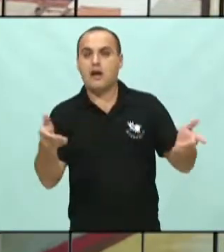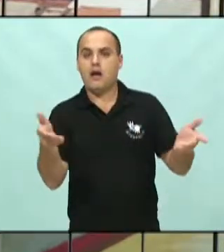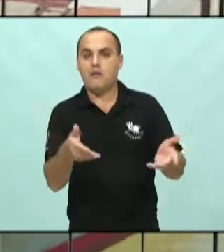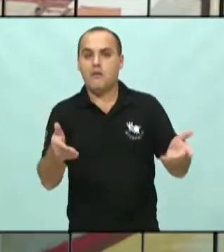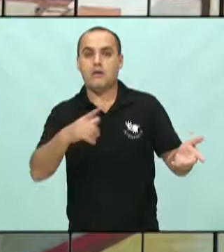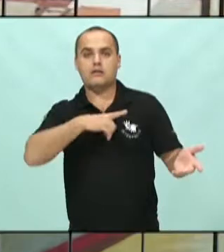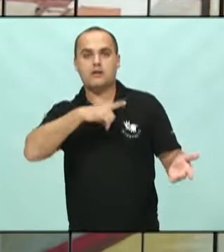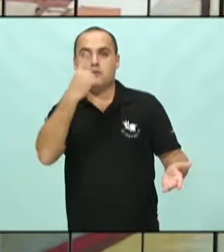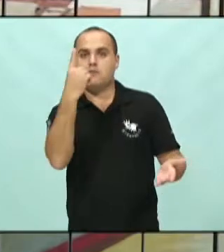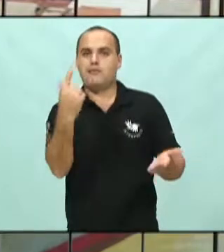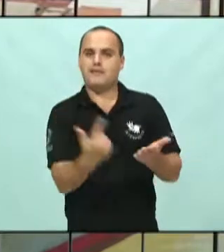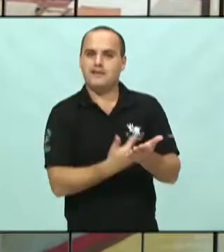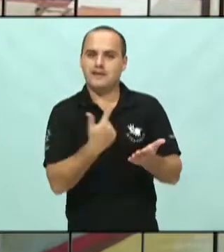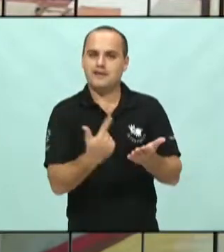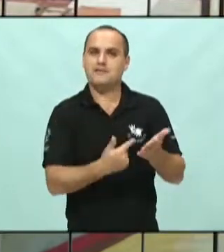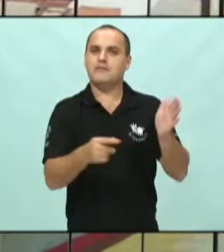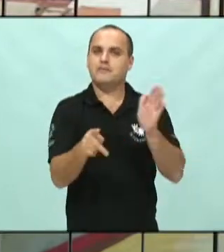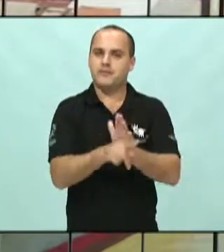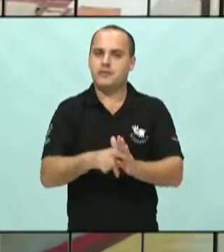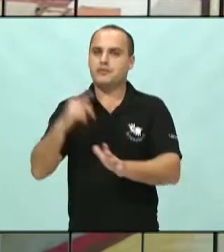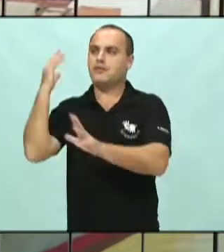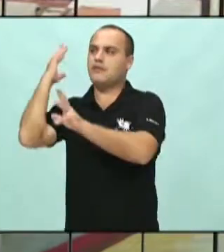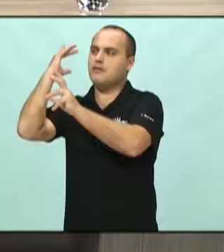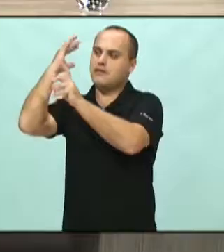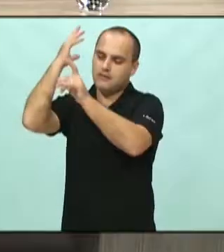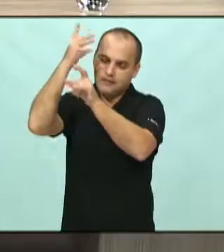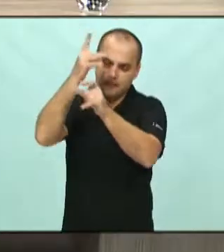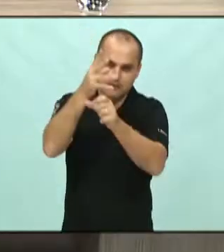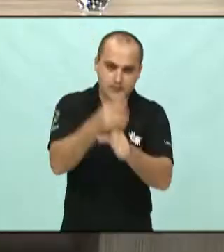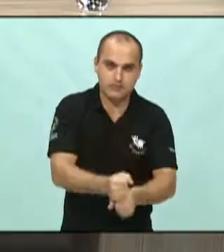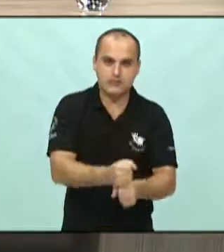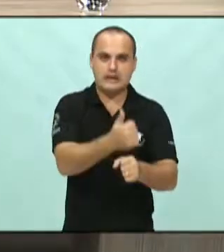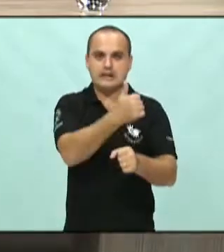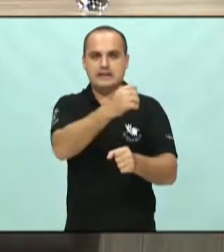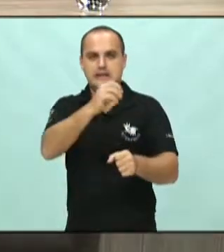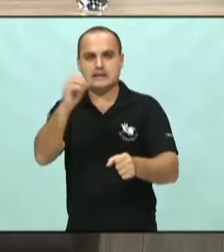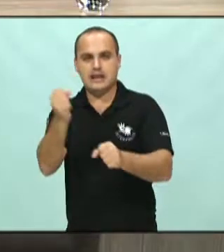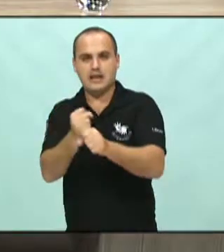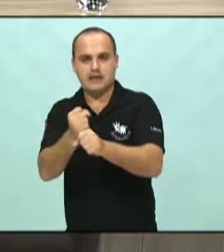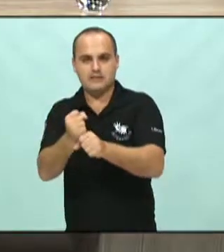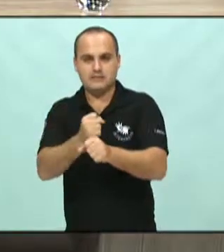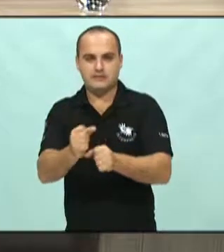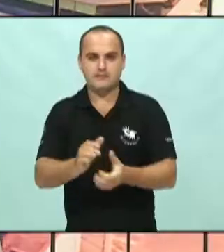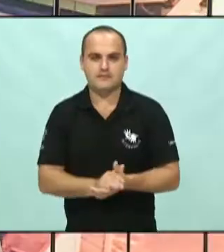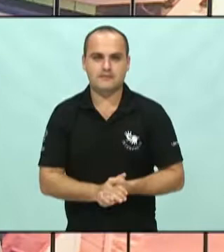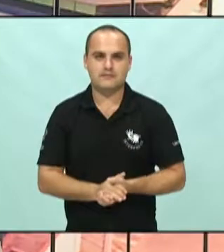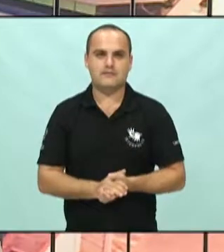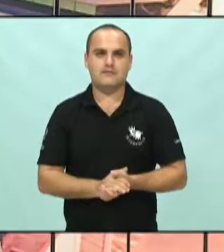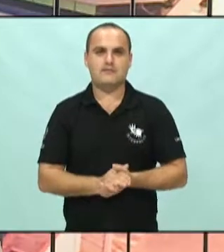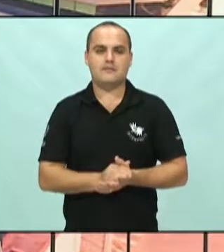um livro, pelo menos, que resgata os principais feitos desses 100 anos aí de história, né? Fernando, tem como